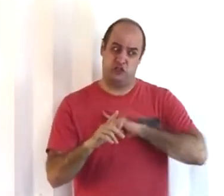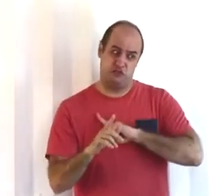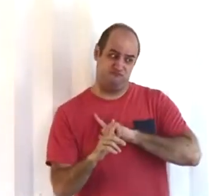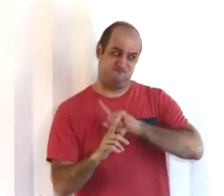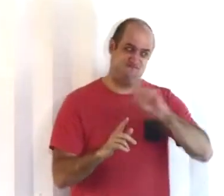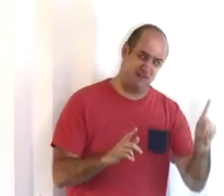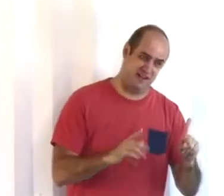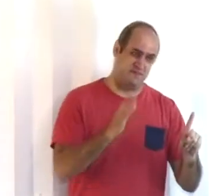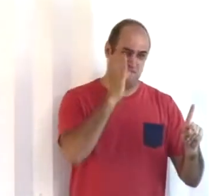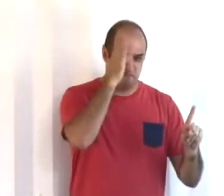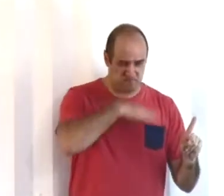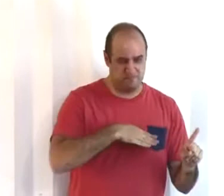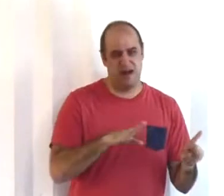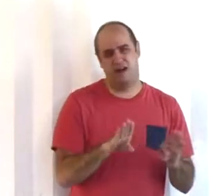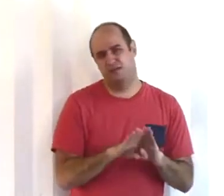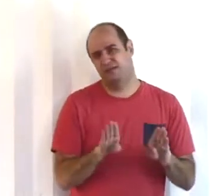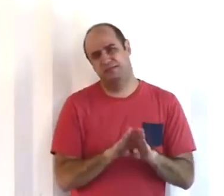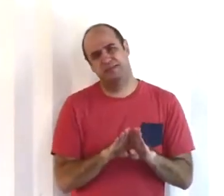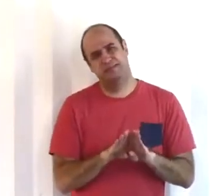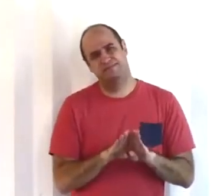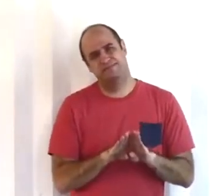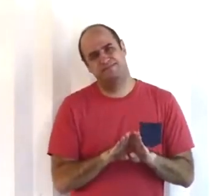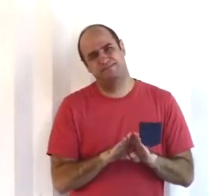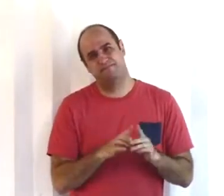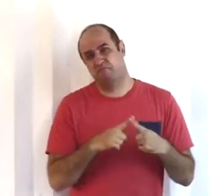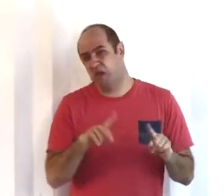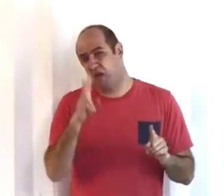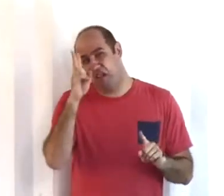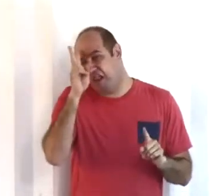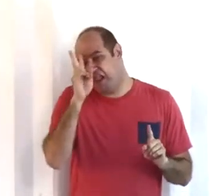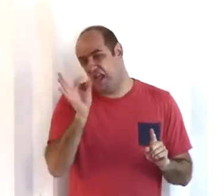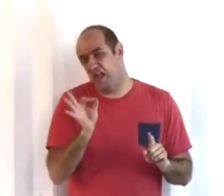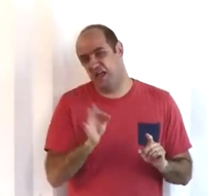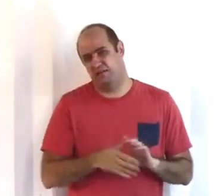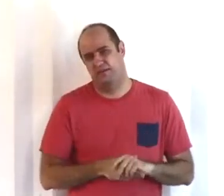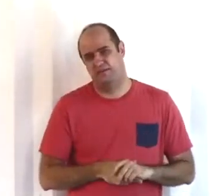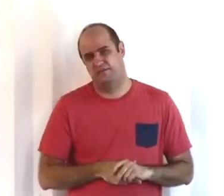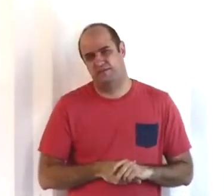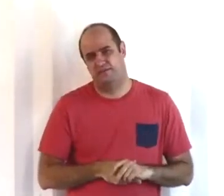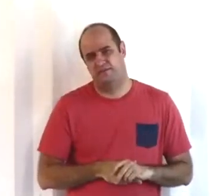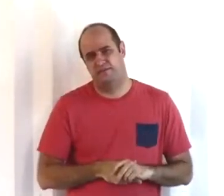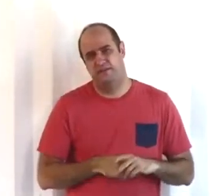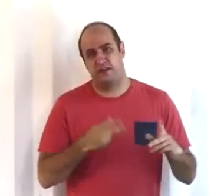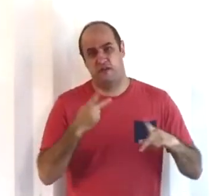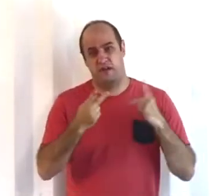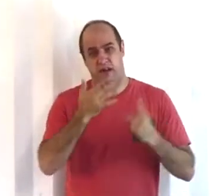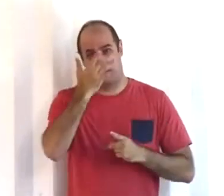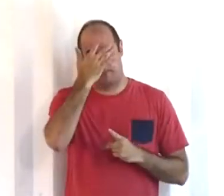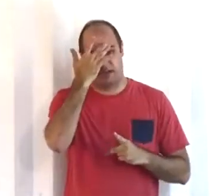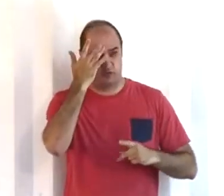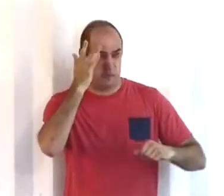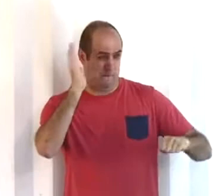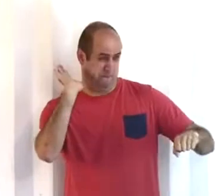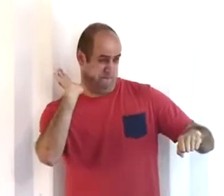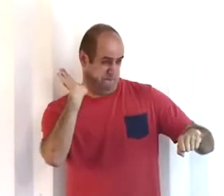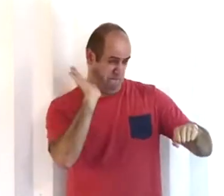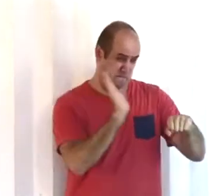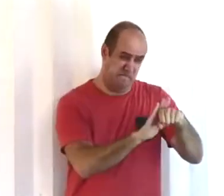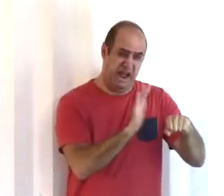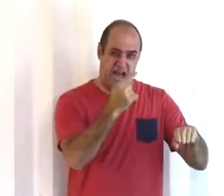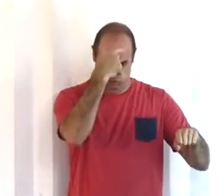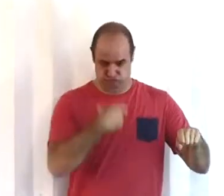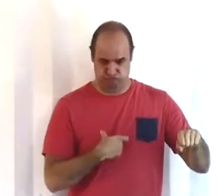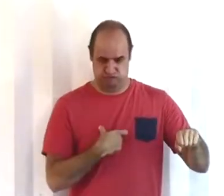você pode ter feito também, só que não se lembra. O ditado é que quem bate nunca se lembra, mas quem apanha nunca esquece,